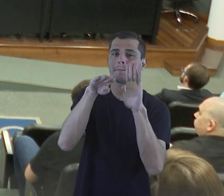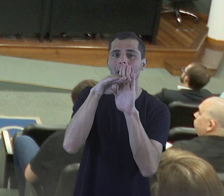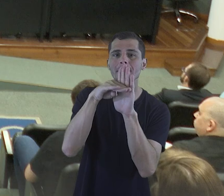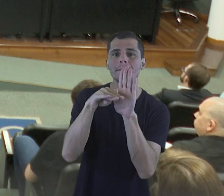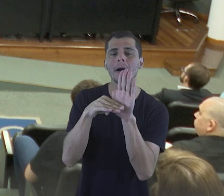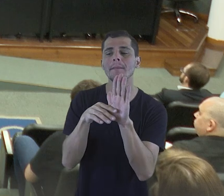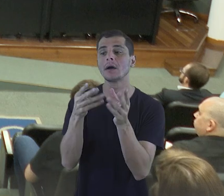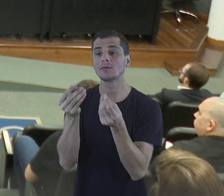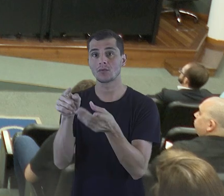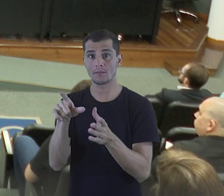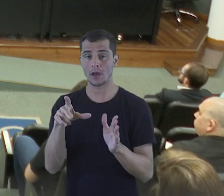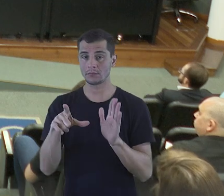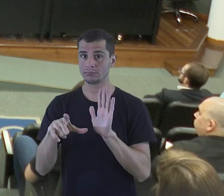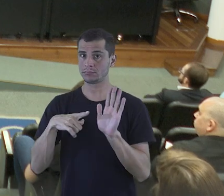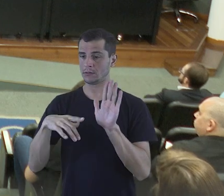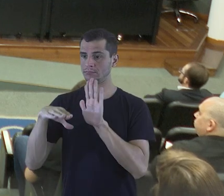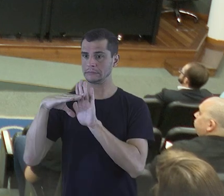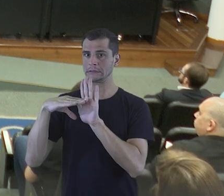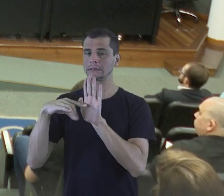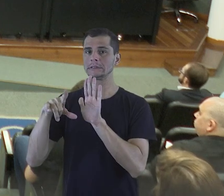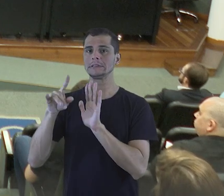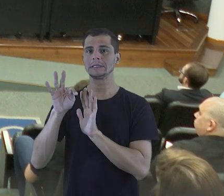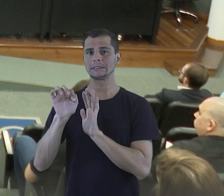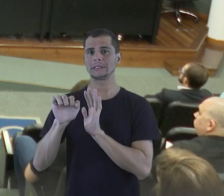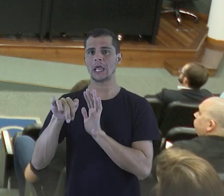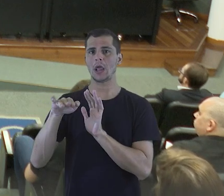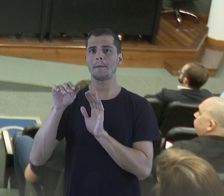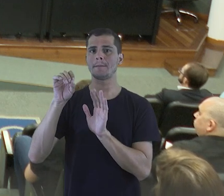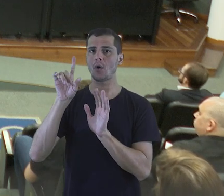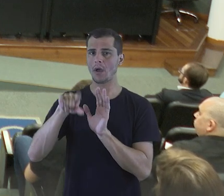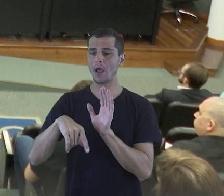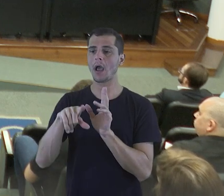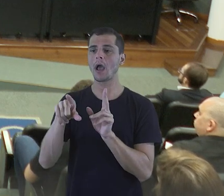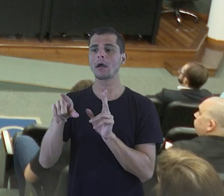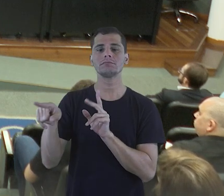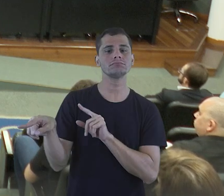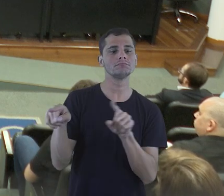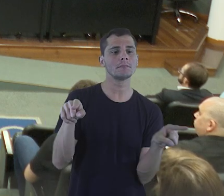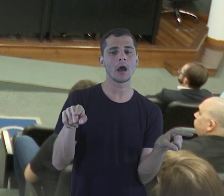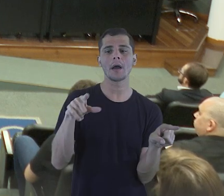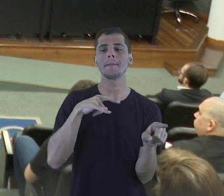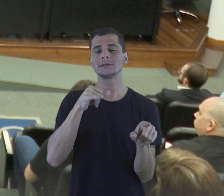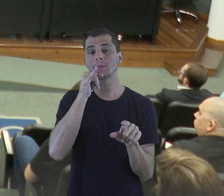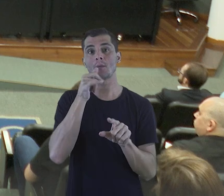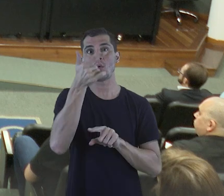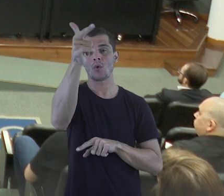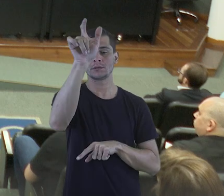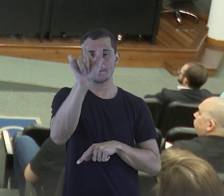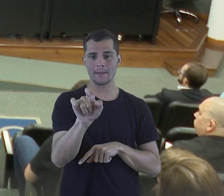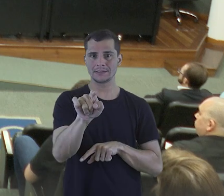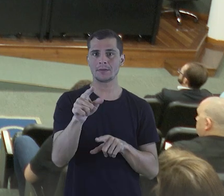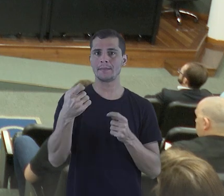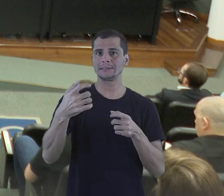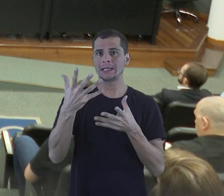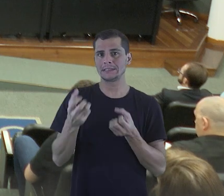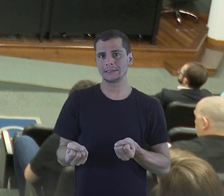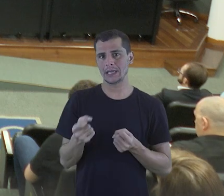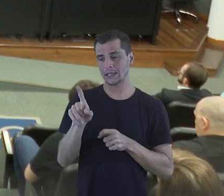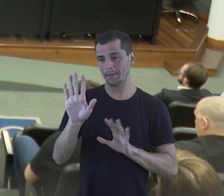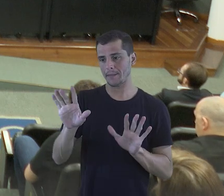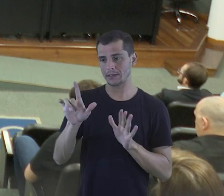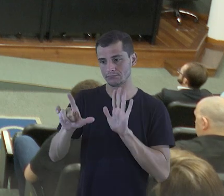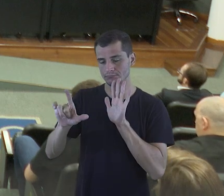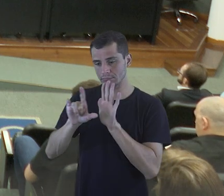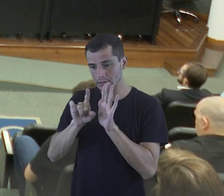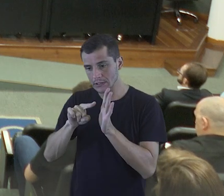estas informações de compartilhamento o termo de compartilhamento ele é um termo bilateral quando o